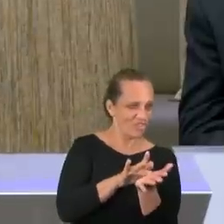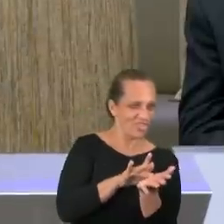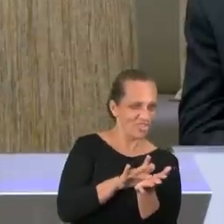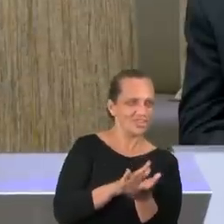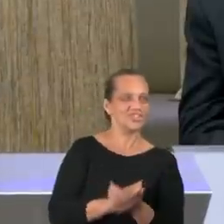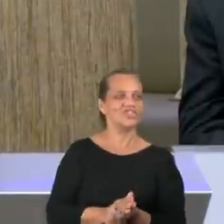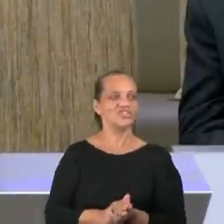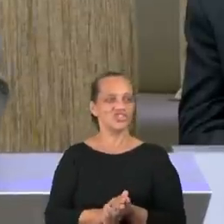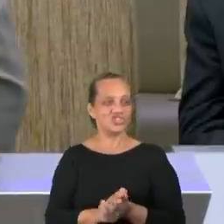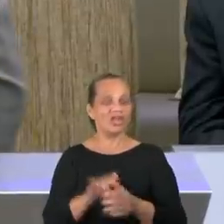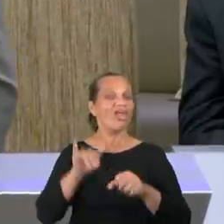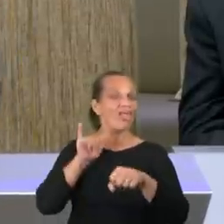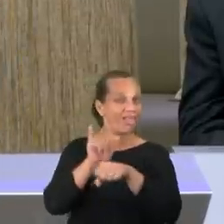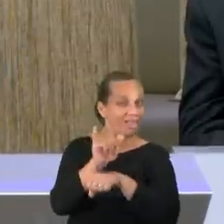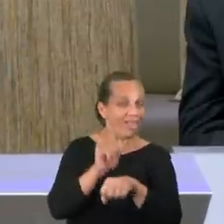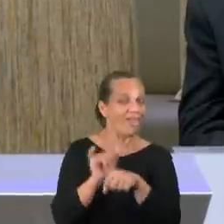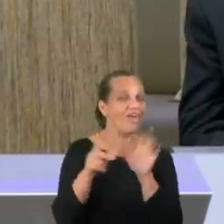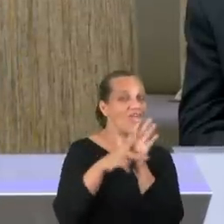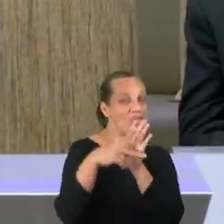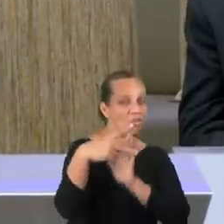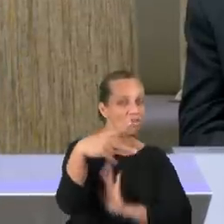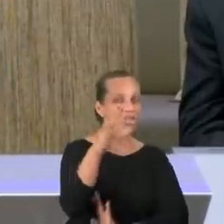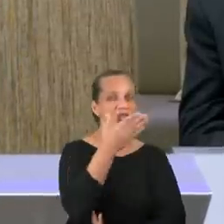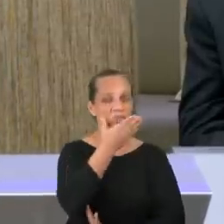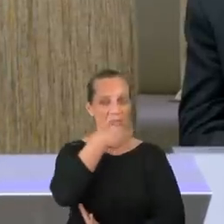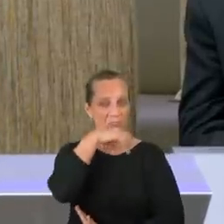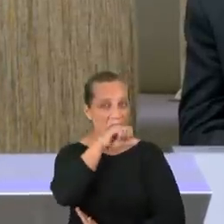engana teu pai,